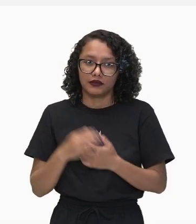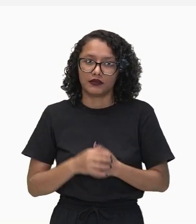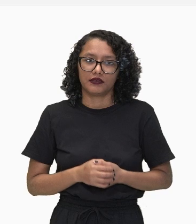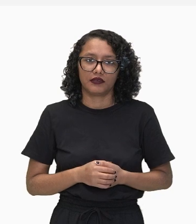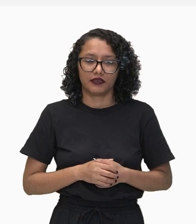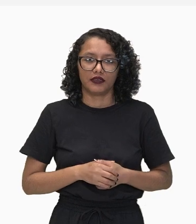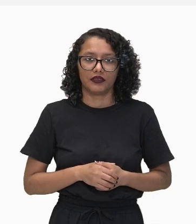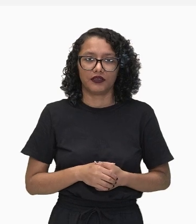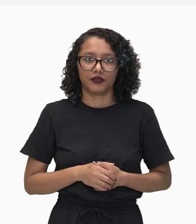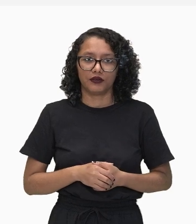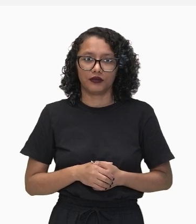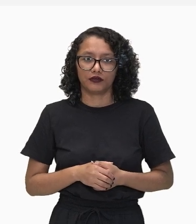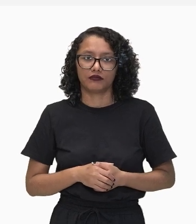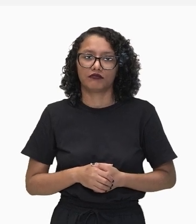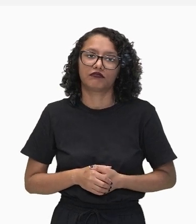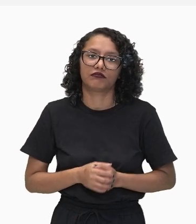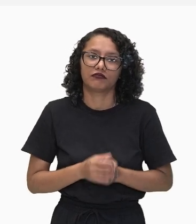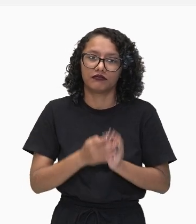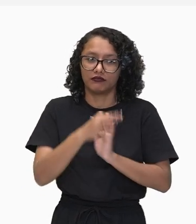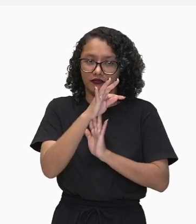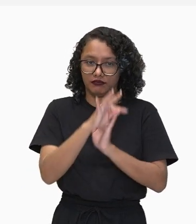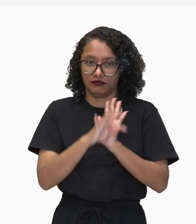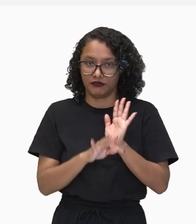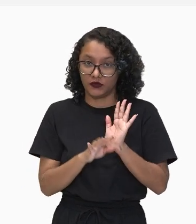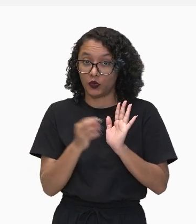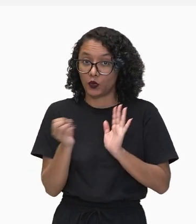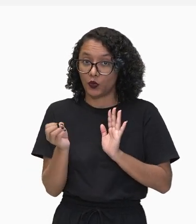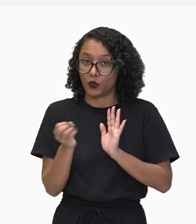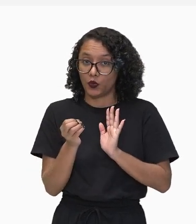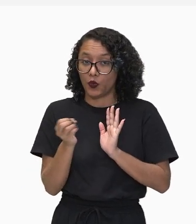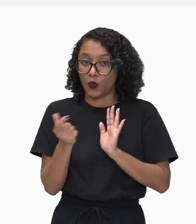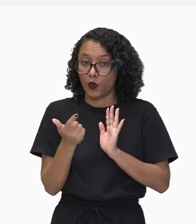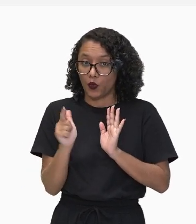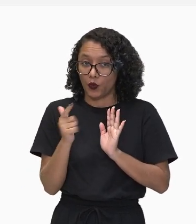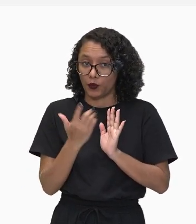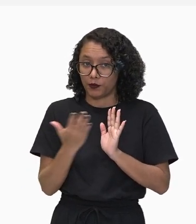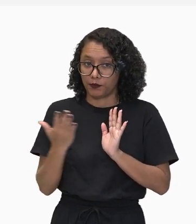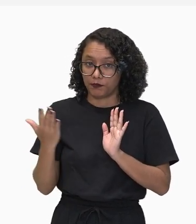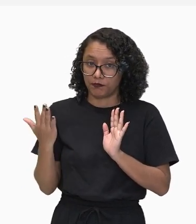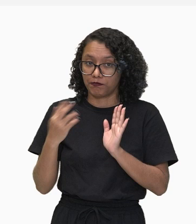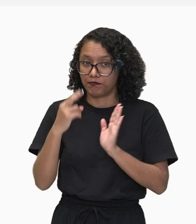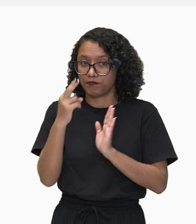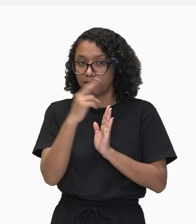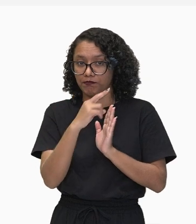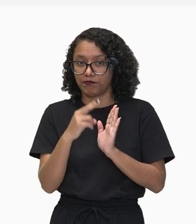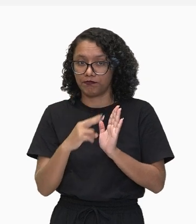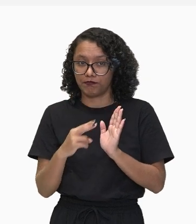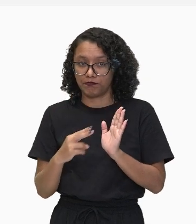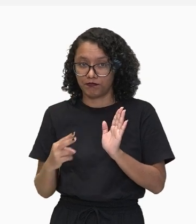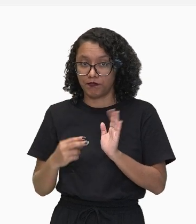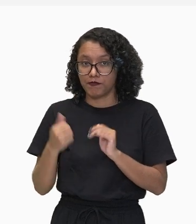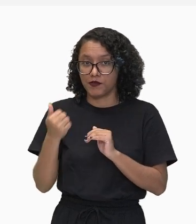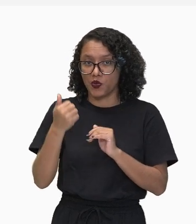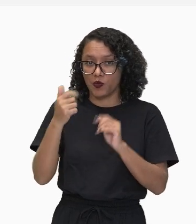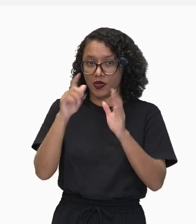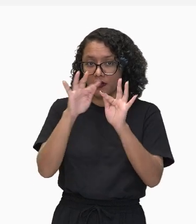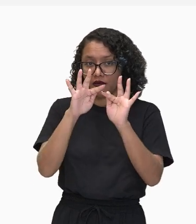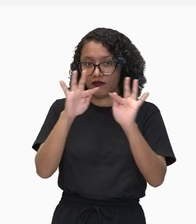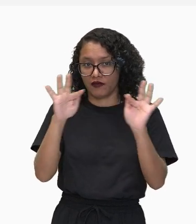esse outro texto aqui, ó, que diz assim: no que o homem se torne